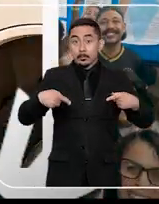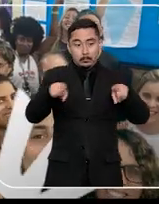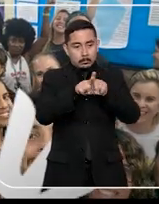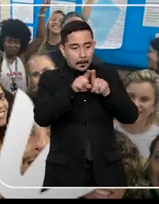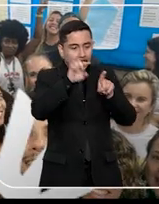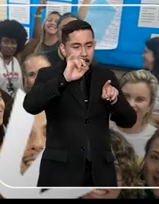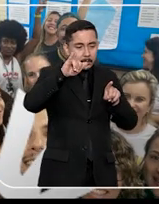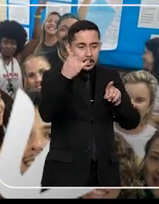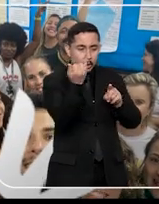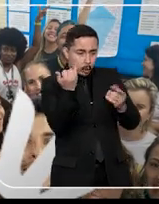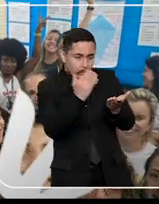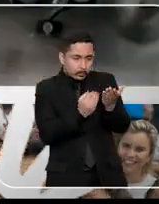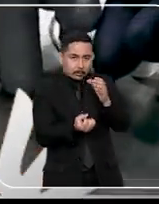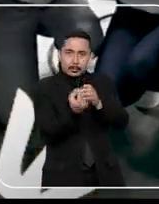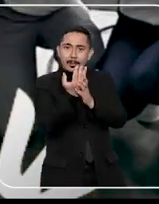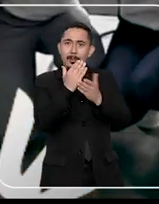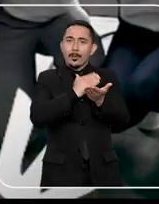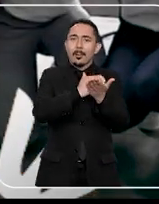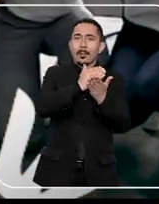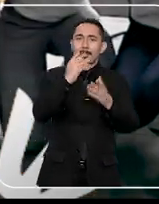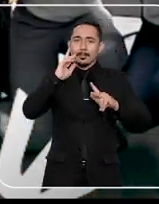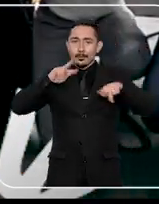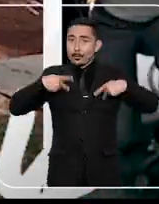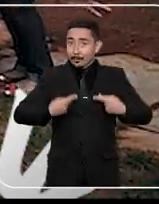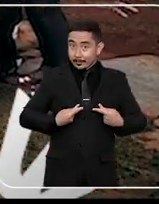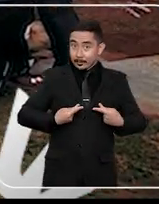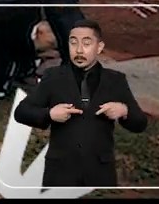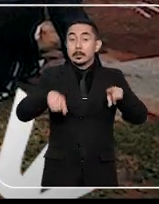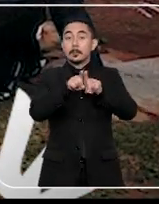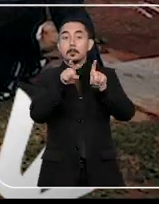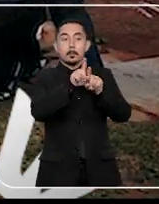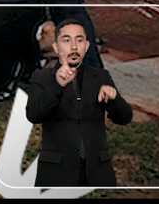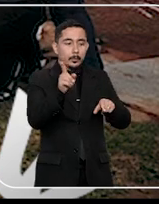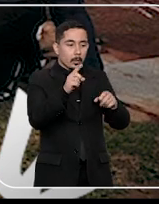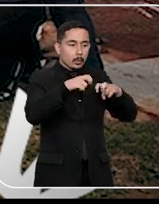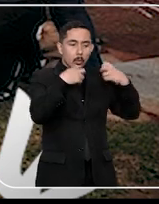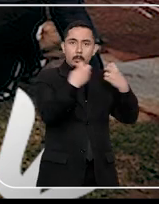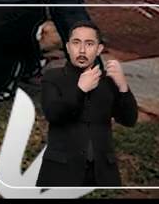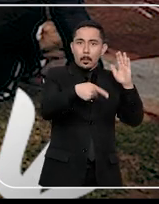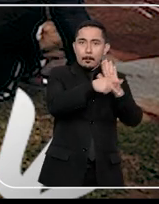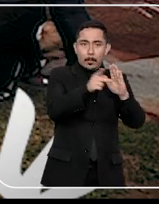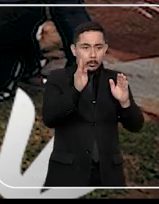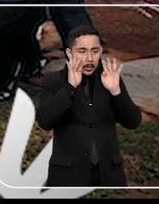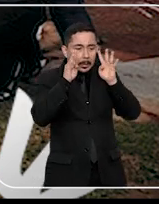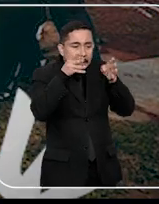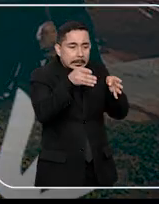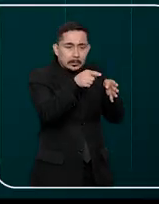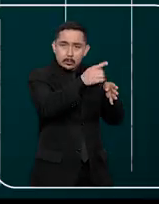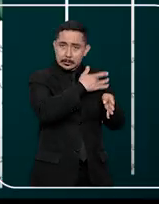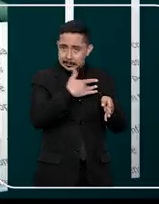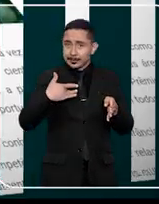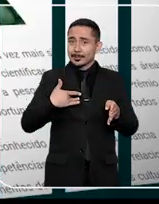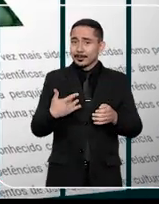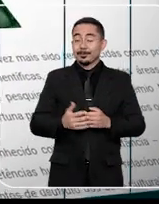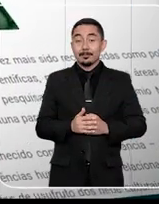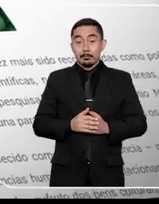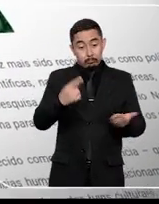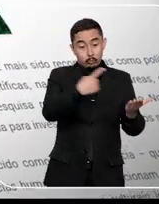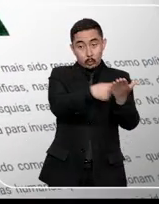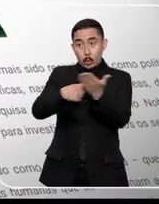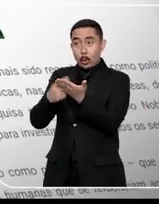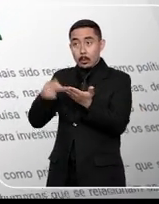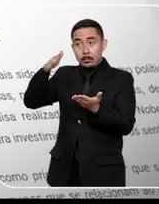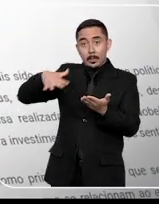Humaniza STJ e é vinculada ao Comitê Gestor Local de Atenção Integral à Saúde. O